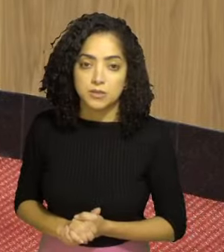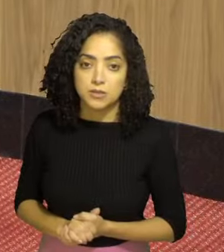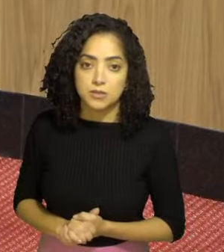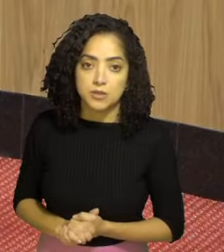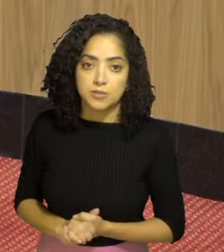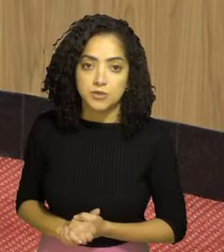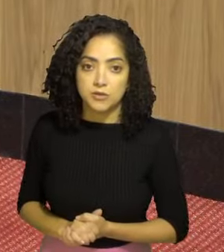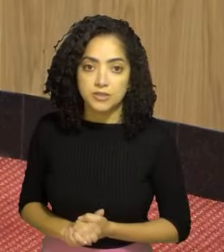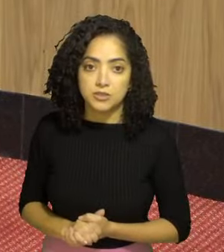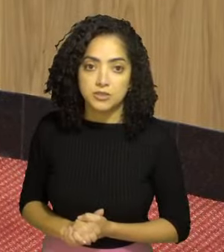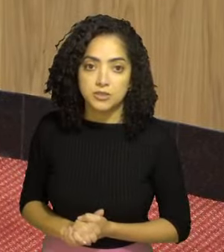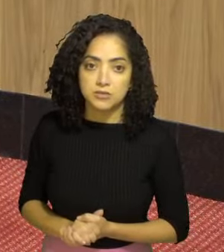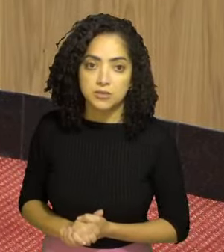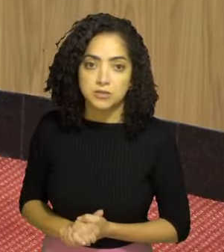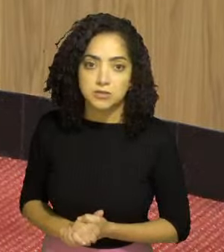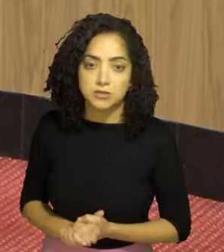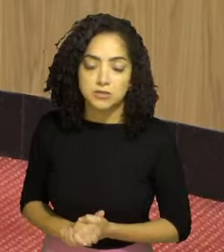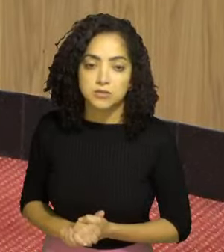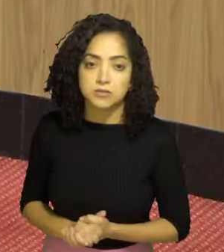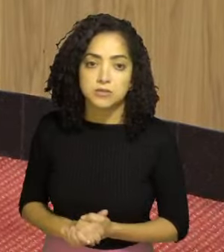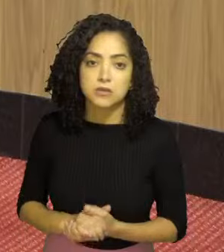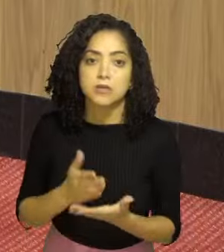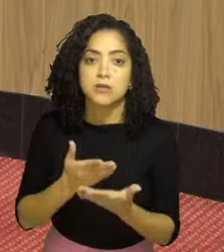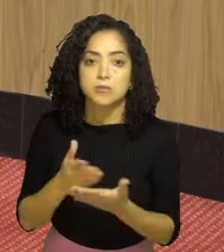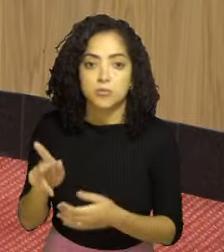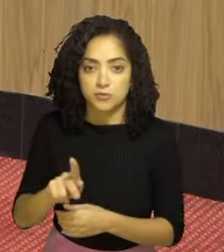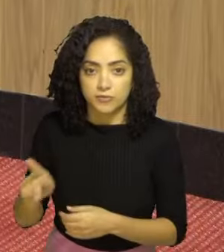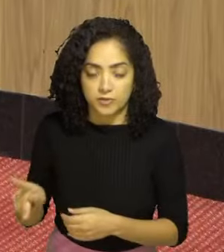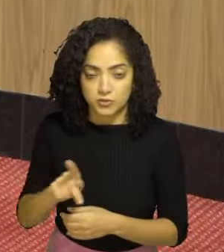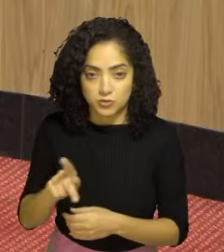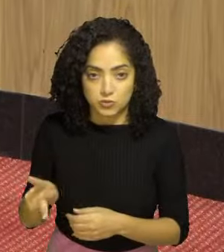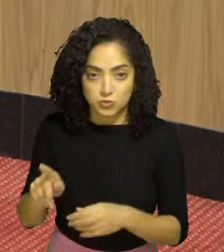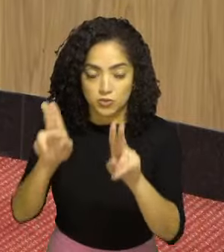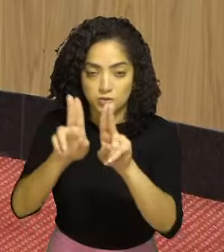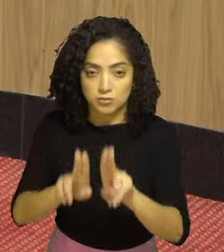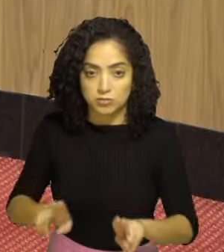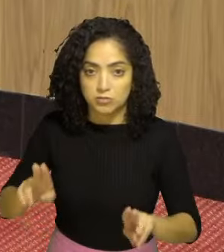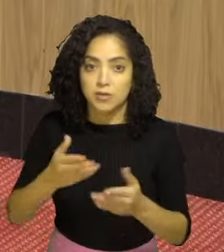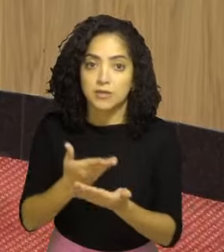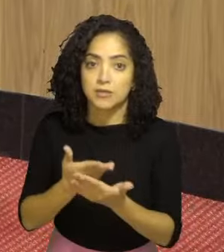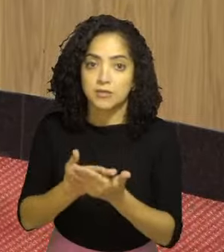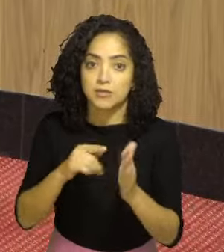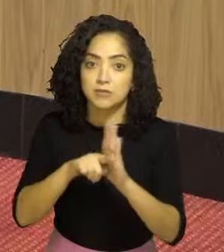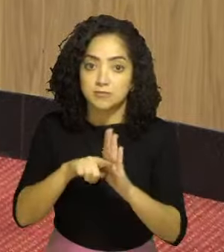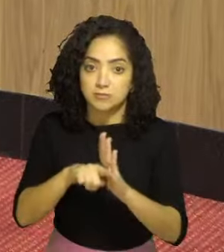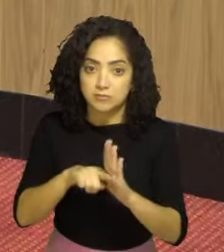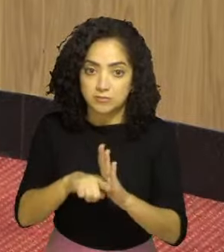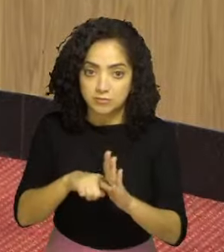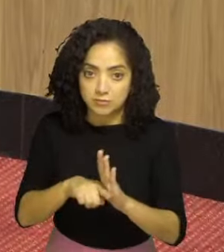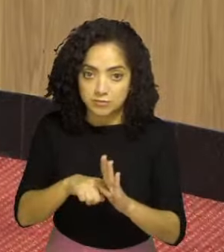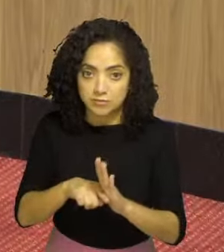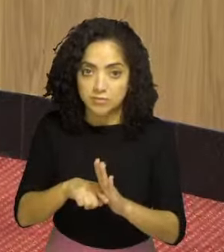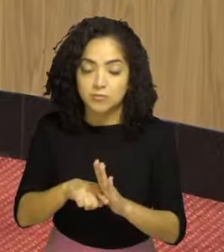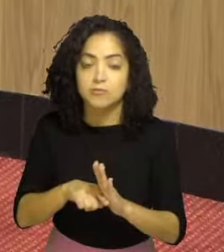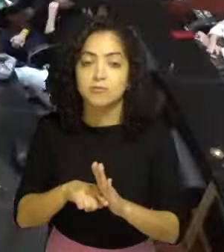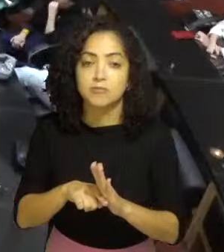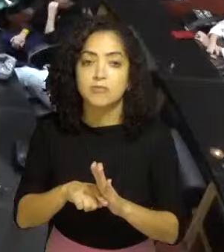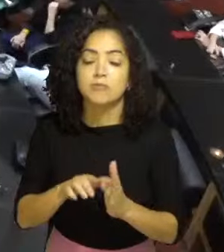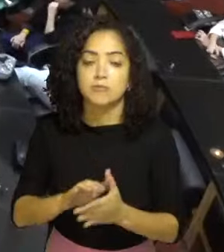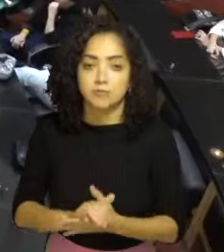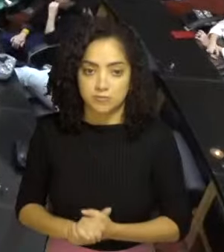Convidamos para receber a homenagem a professora titular da UFSC e pesquisadora visitante na Universidade de